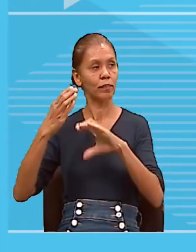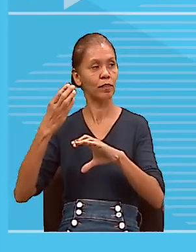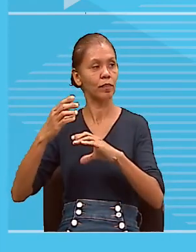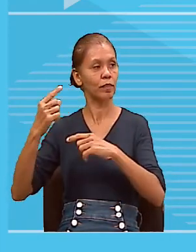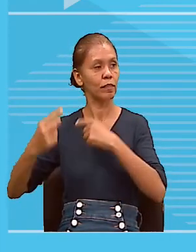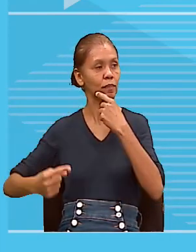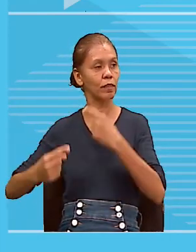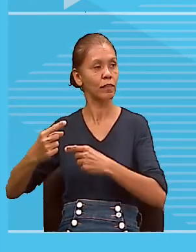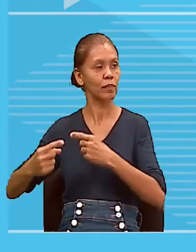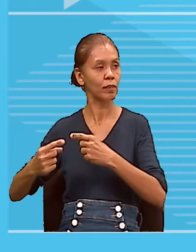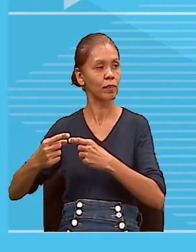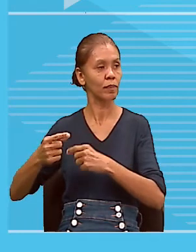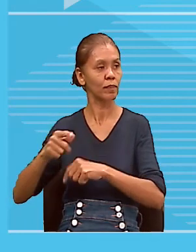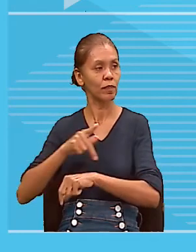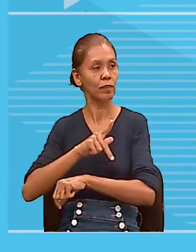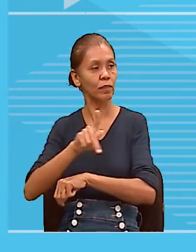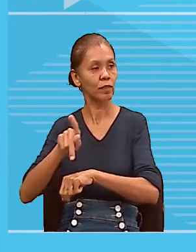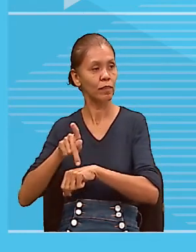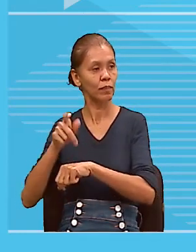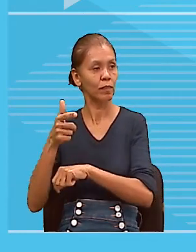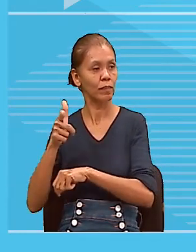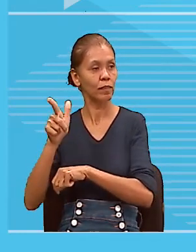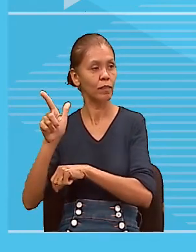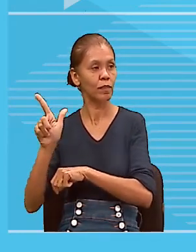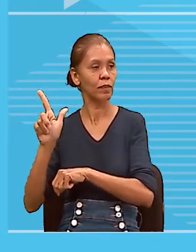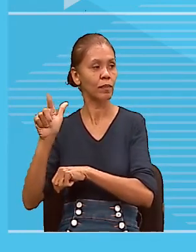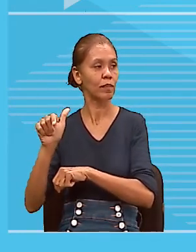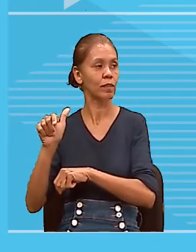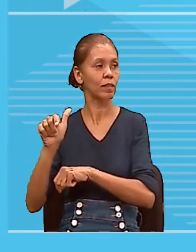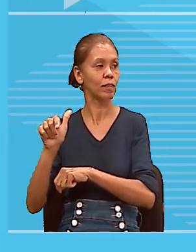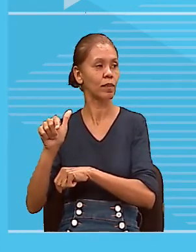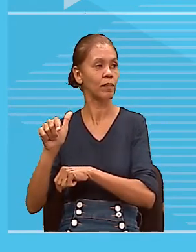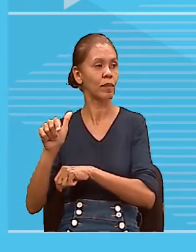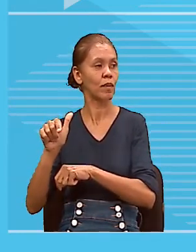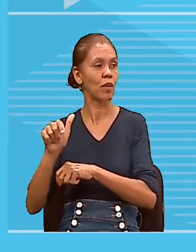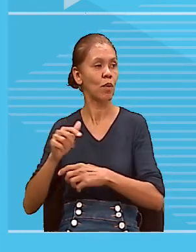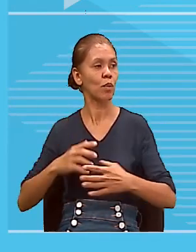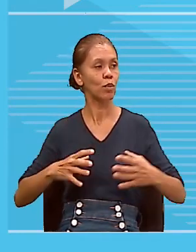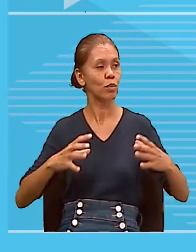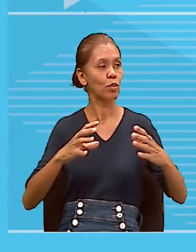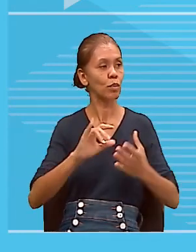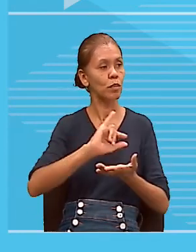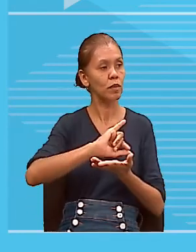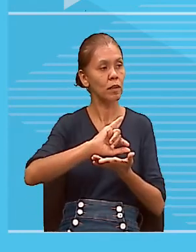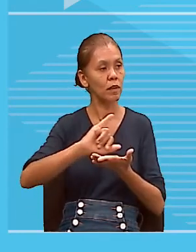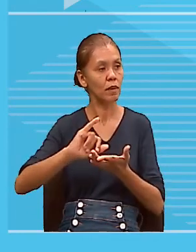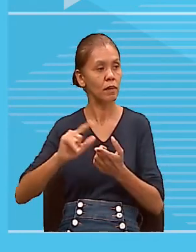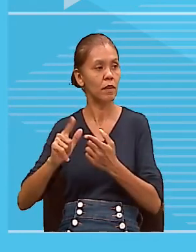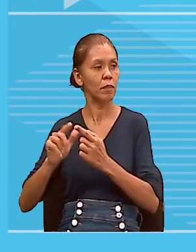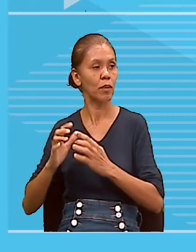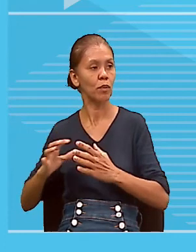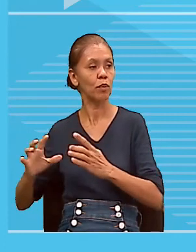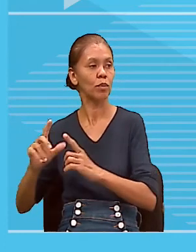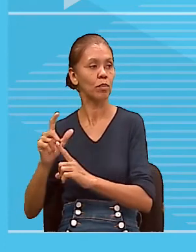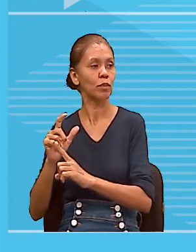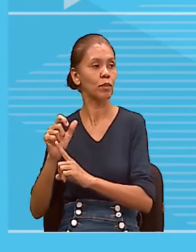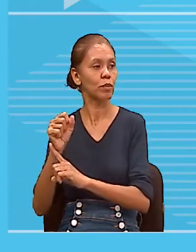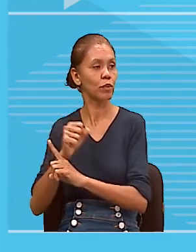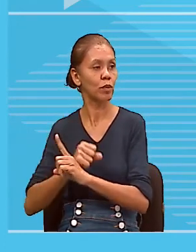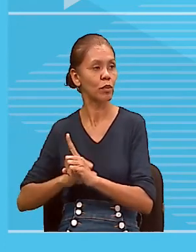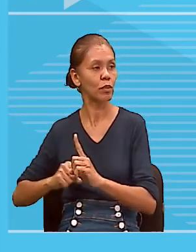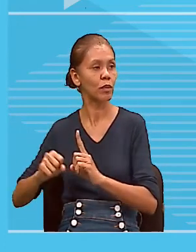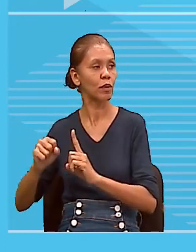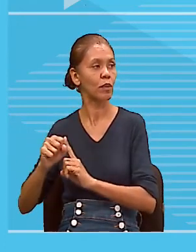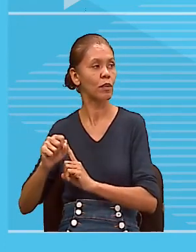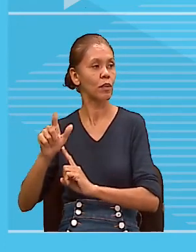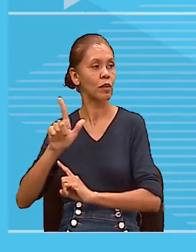internacional os conflitos entre os blocos capitalista e socialista ganhavam cada vez mais força na chamada